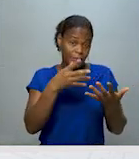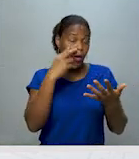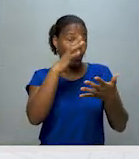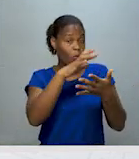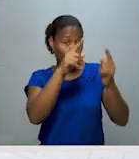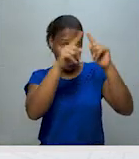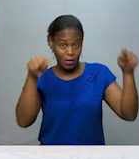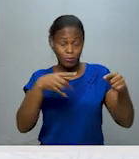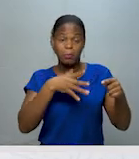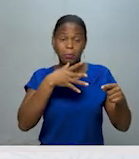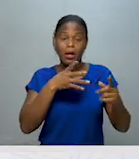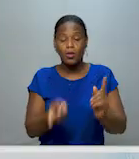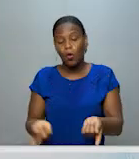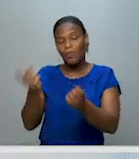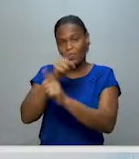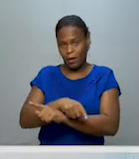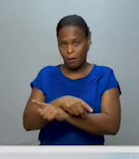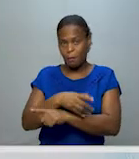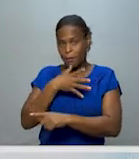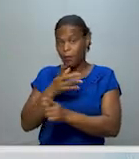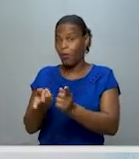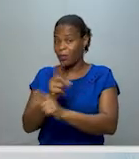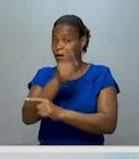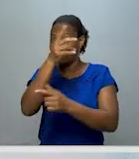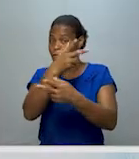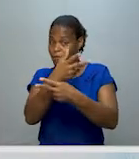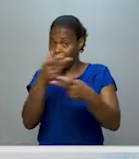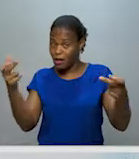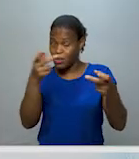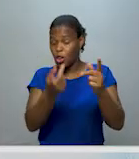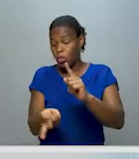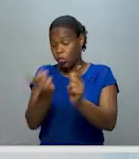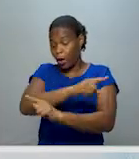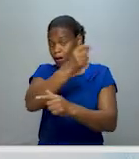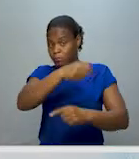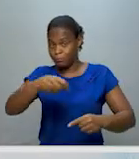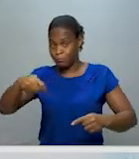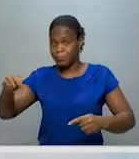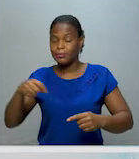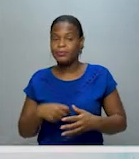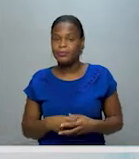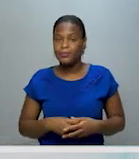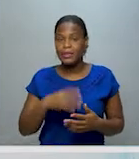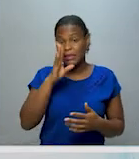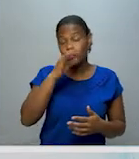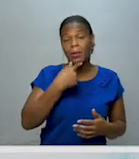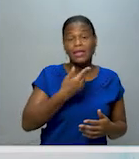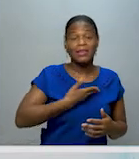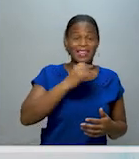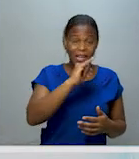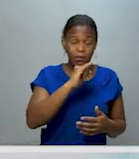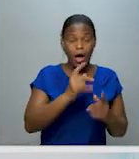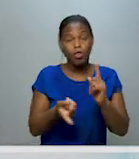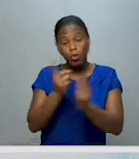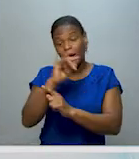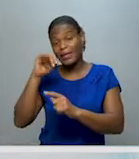quadro para o seu discurso contrário. Ok? Portanto, se achar que é indireto, você passa para direto. Se achar que é direto,